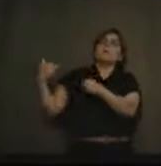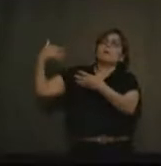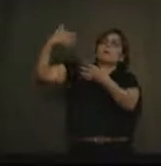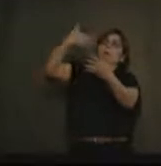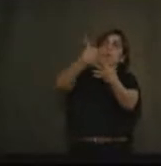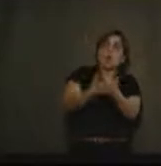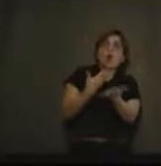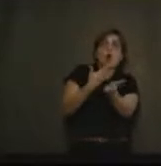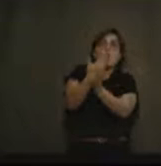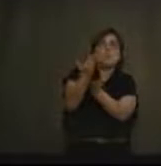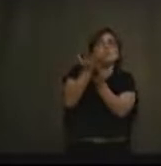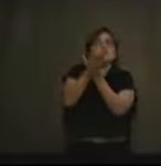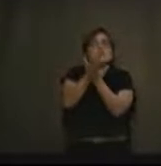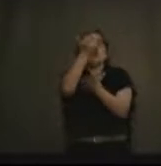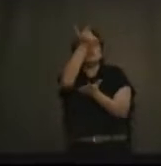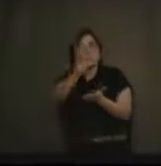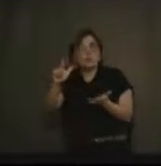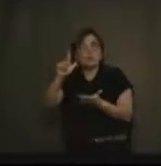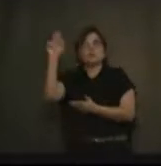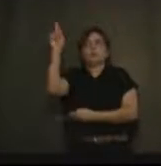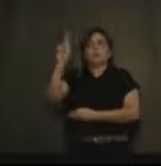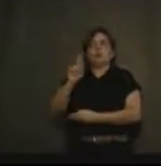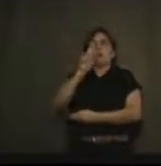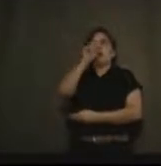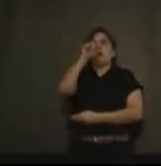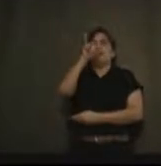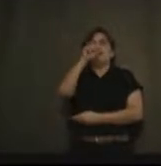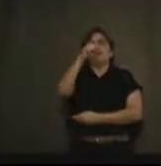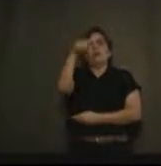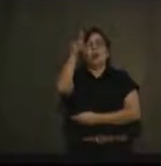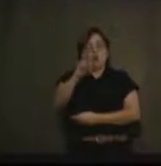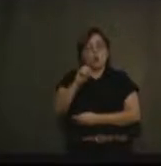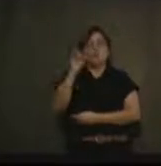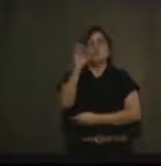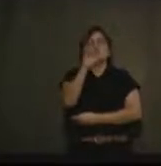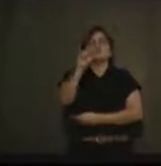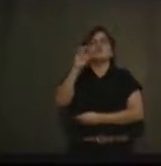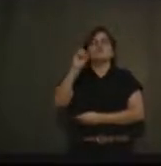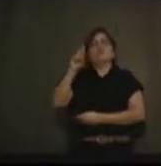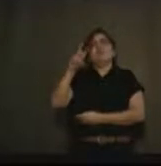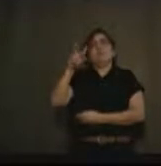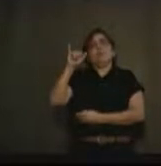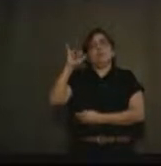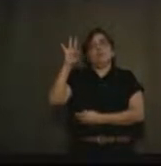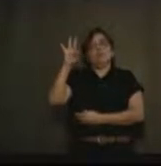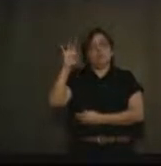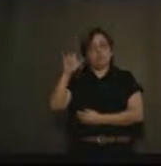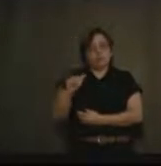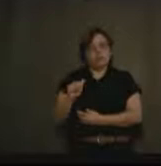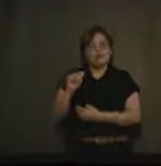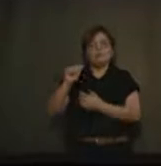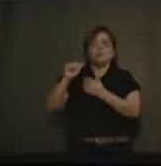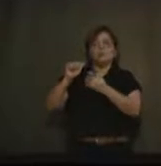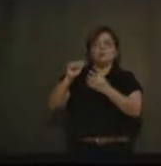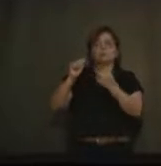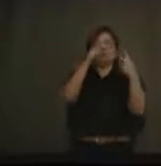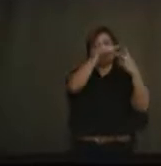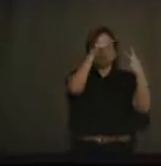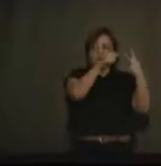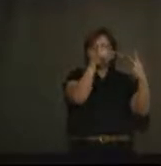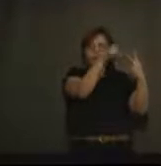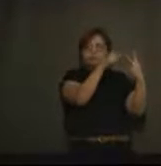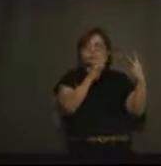a ser retomada na União Soviética com Kolmogorov, e depois Arnold e Sinai, Kolmogorov e seus alunos,